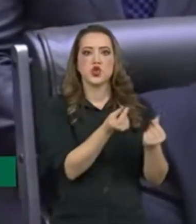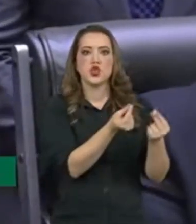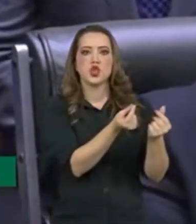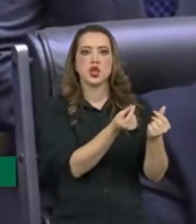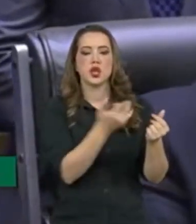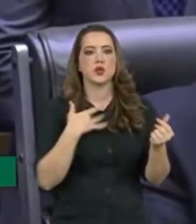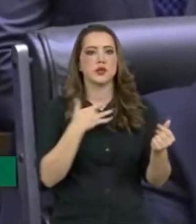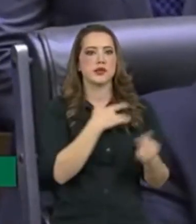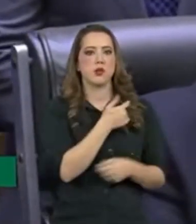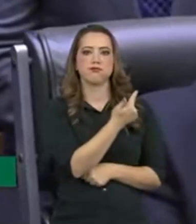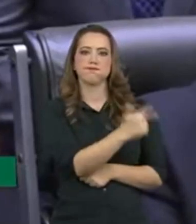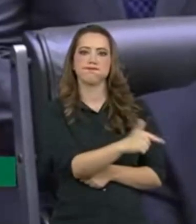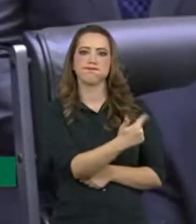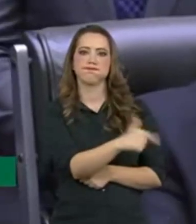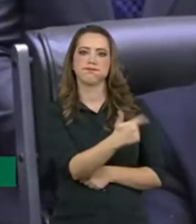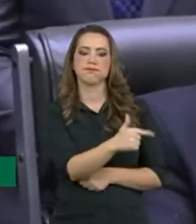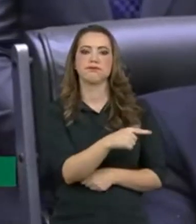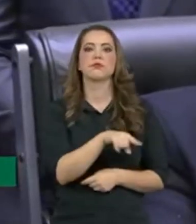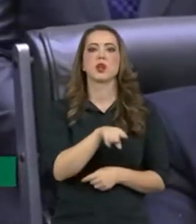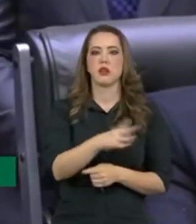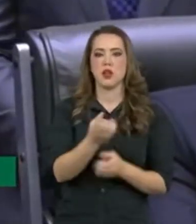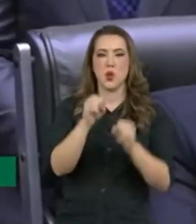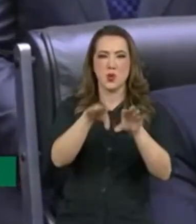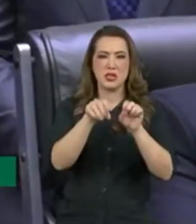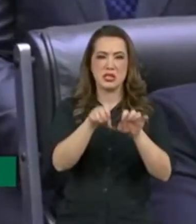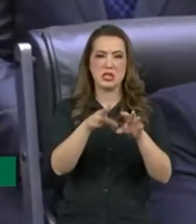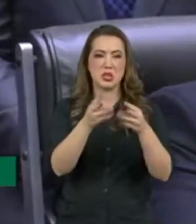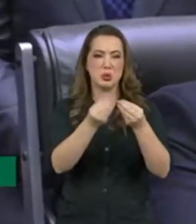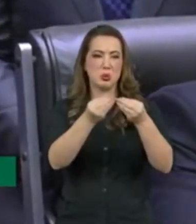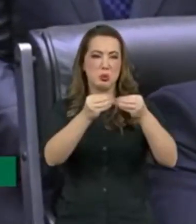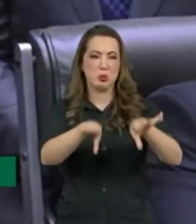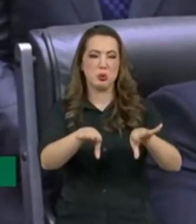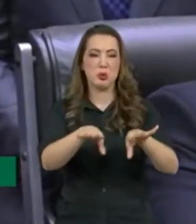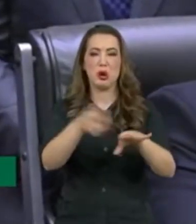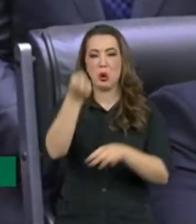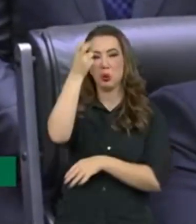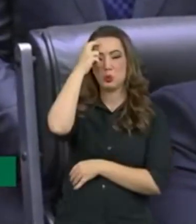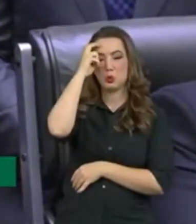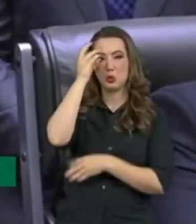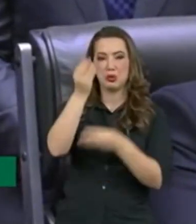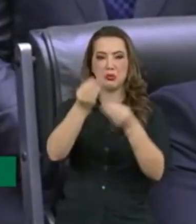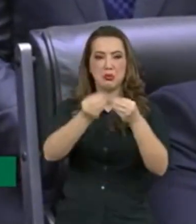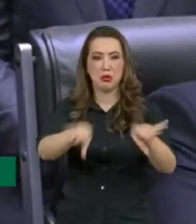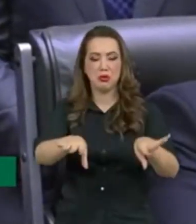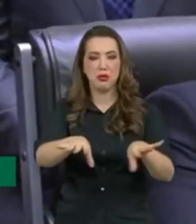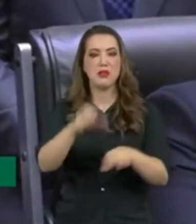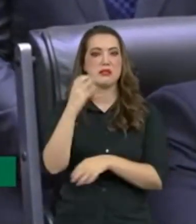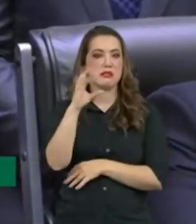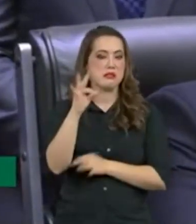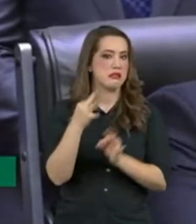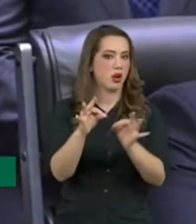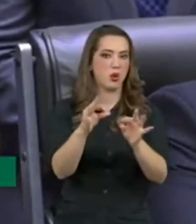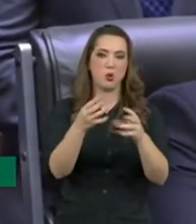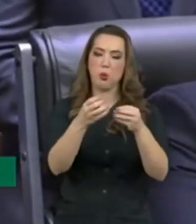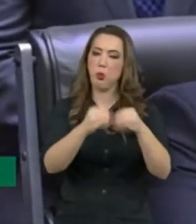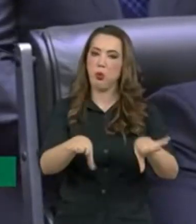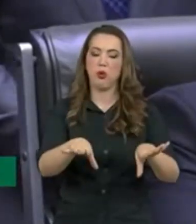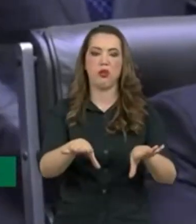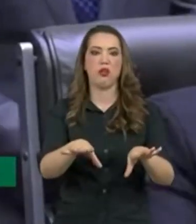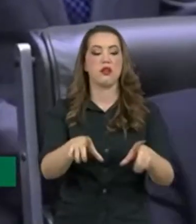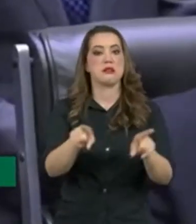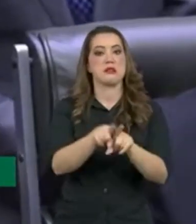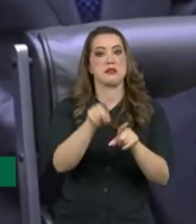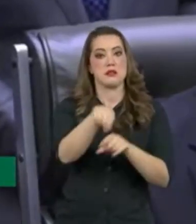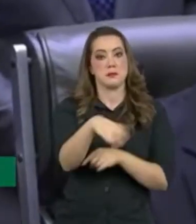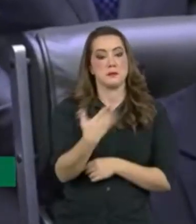da saúde, desmontar a educação, a cultura, a ciência e tecnologia, destruir a